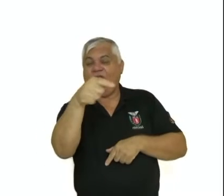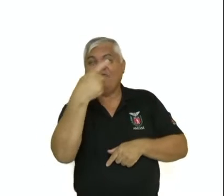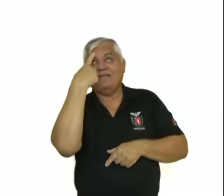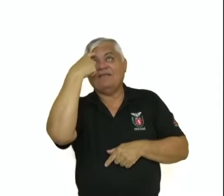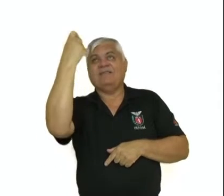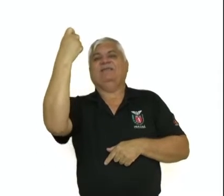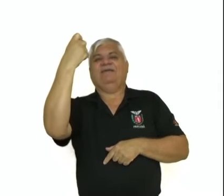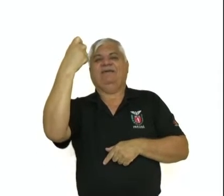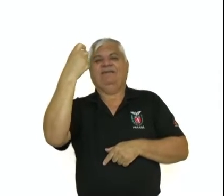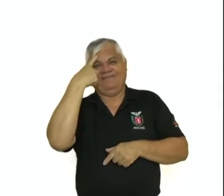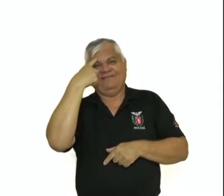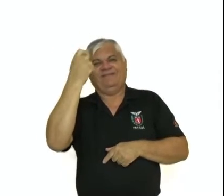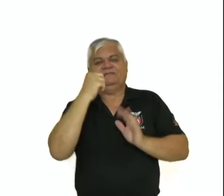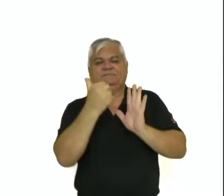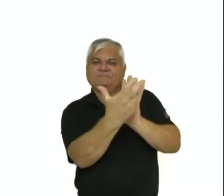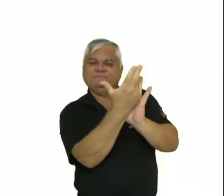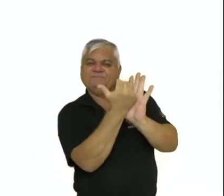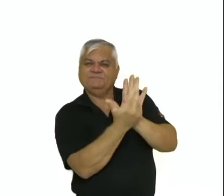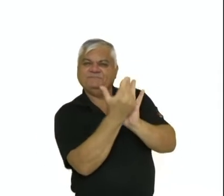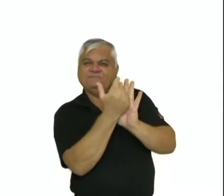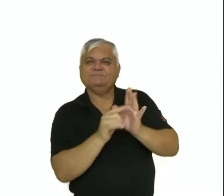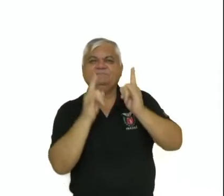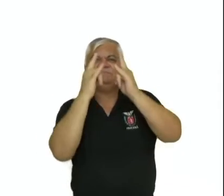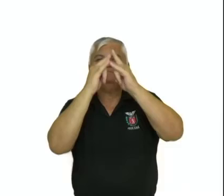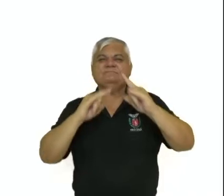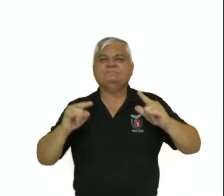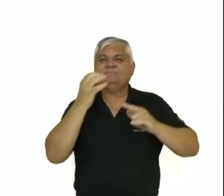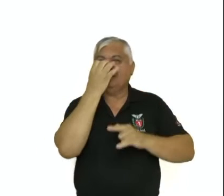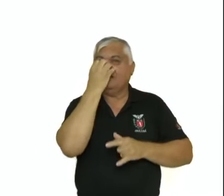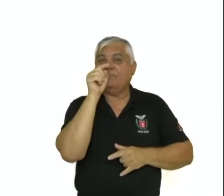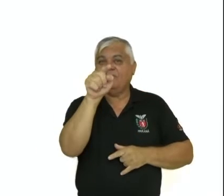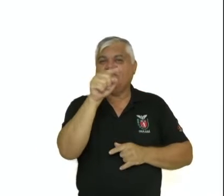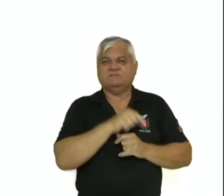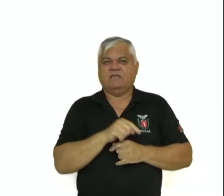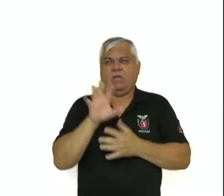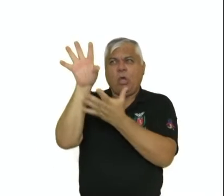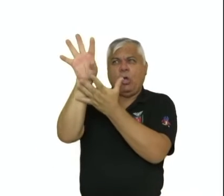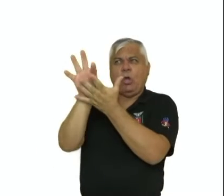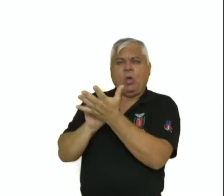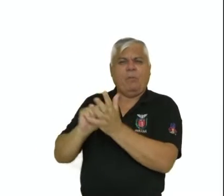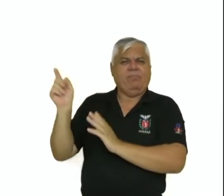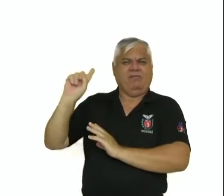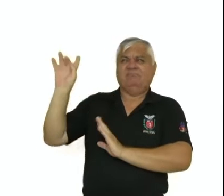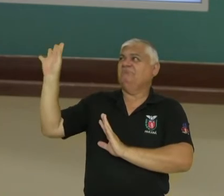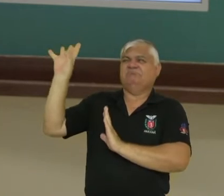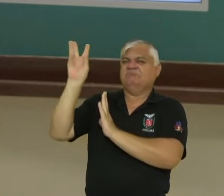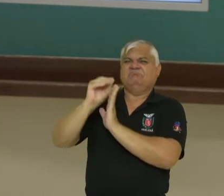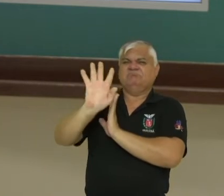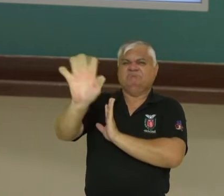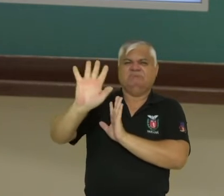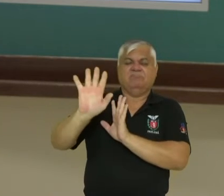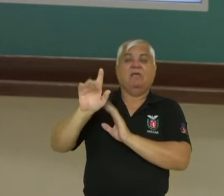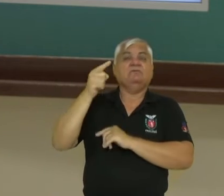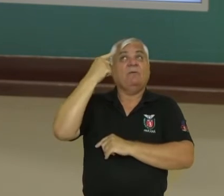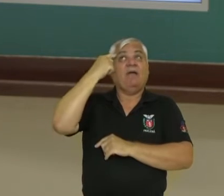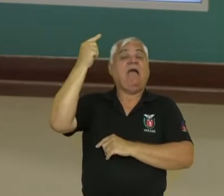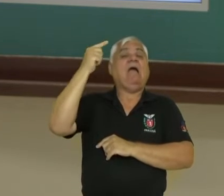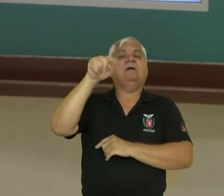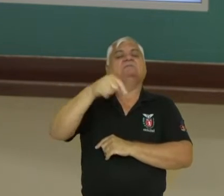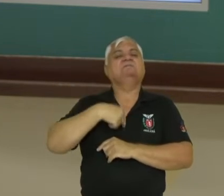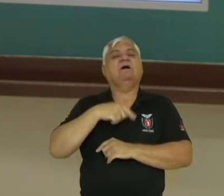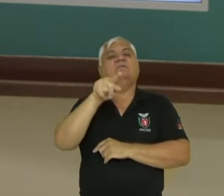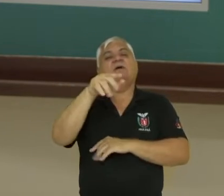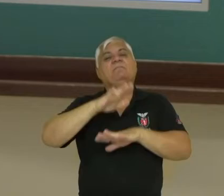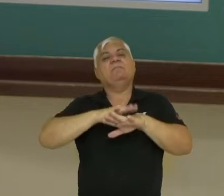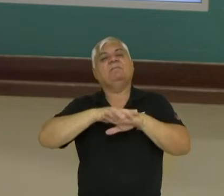um desenho representando a arte circense para você. Não precisa ser igual aqui o da artista, é só uma inspiração. Crie